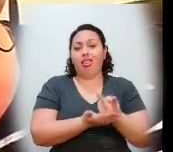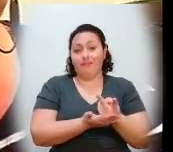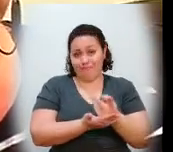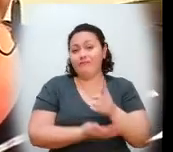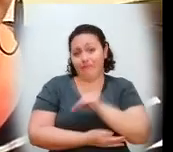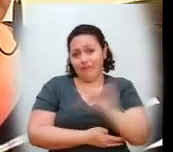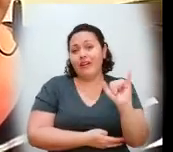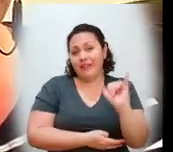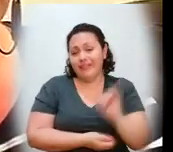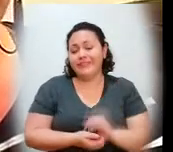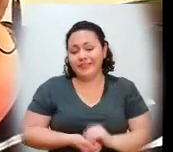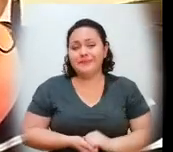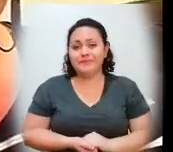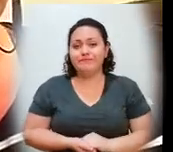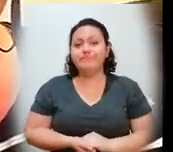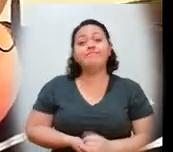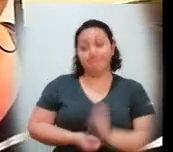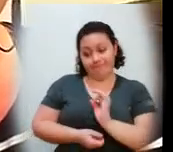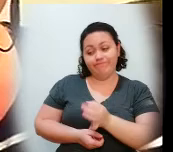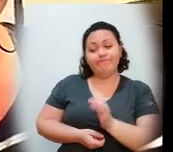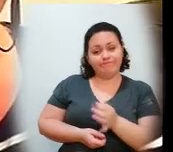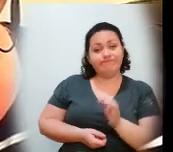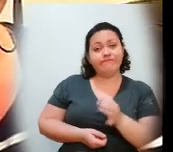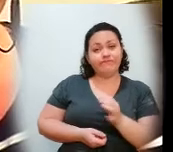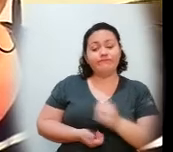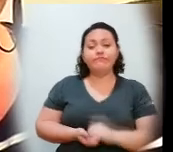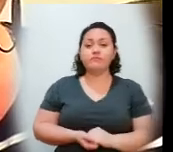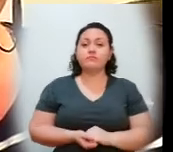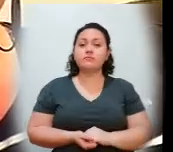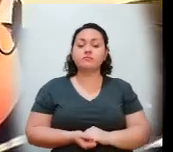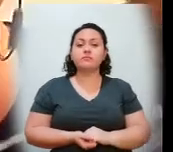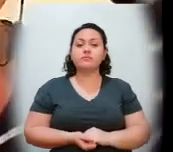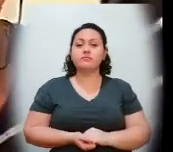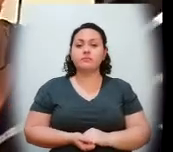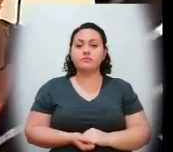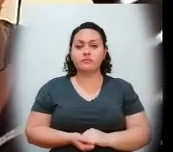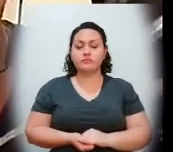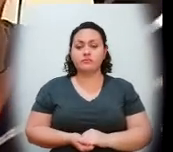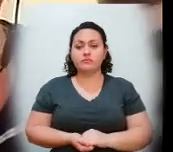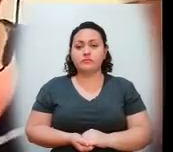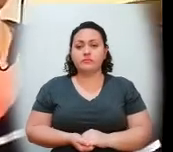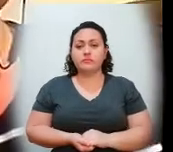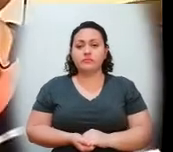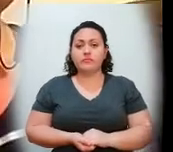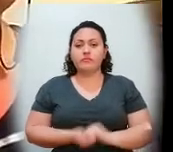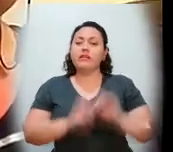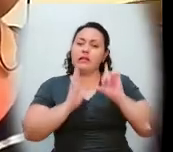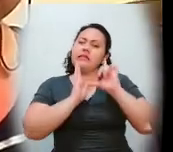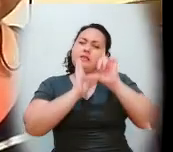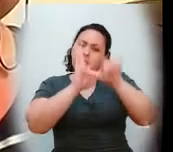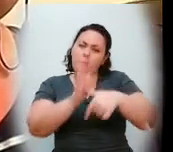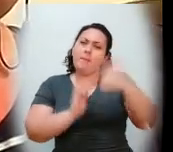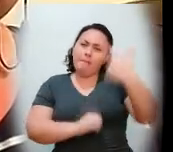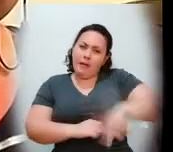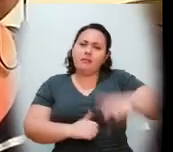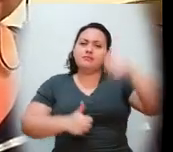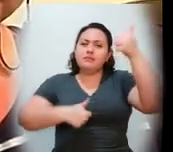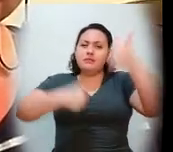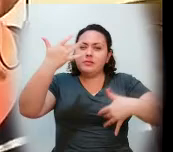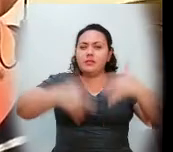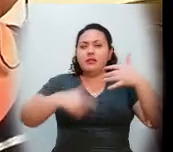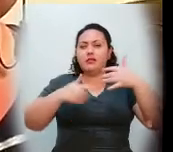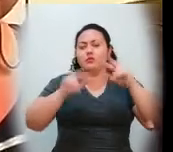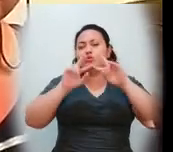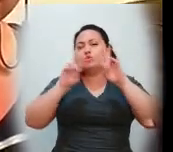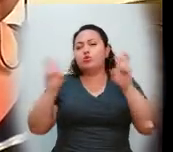sono. Uhum. Uhum. É, uma das coisas que depois a gente vai falar um pouco